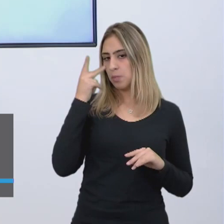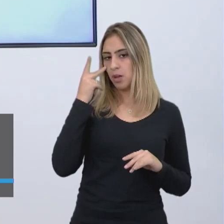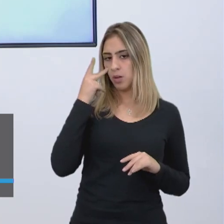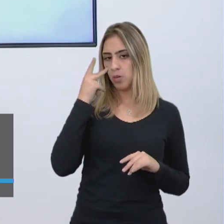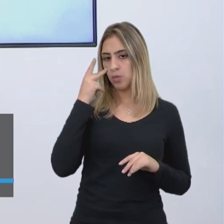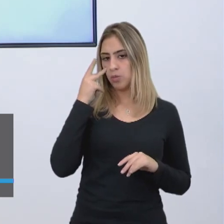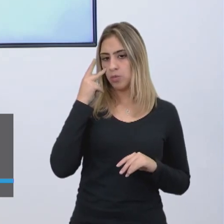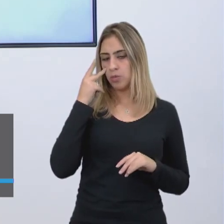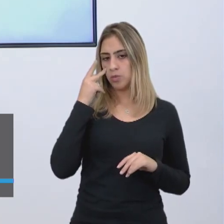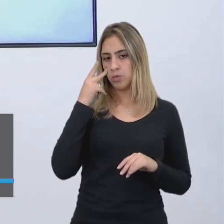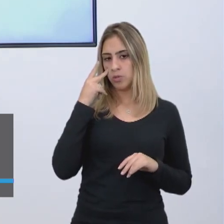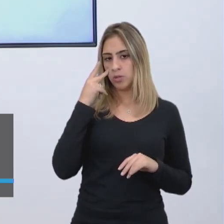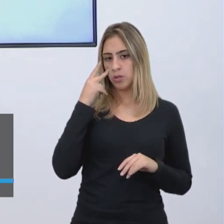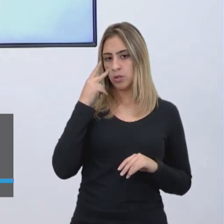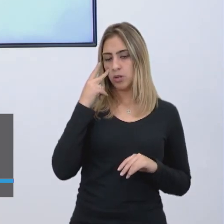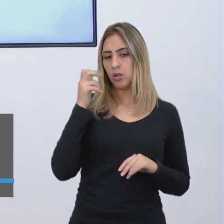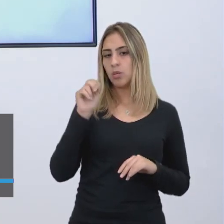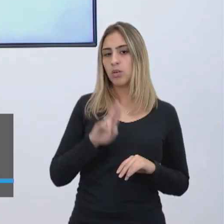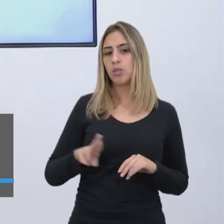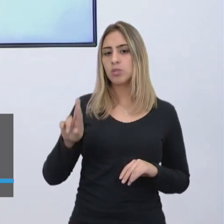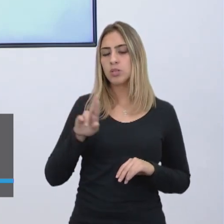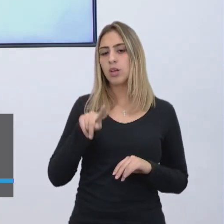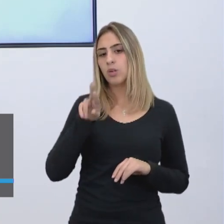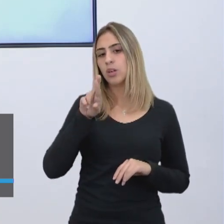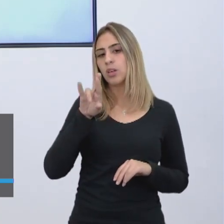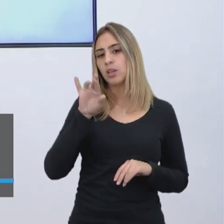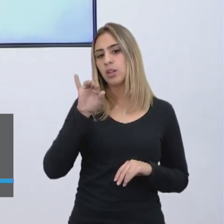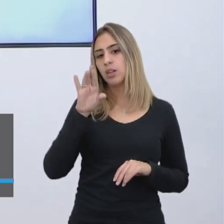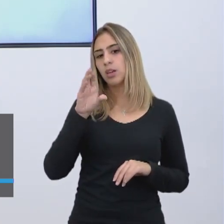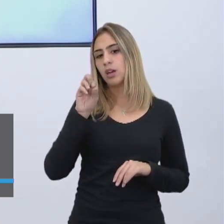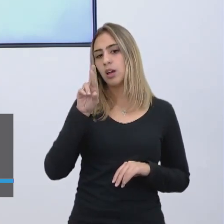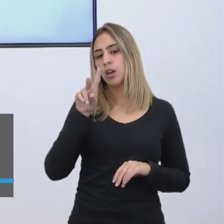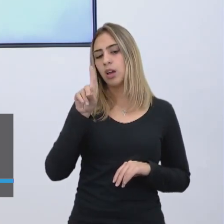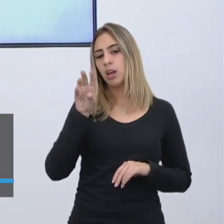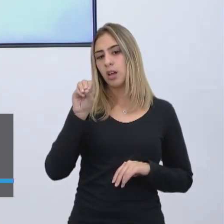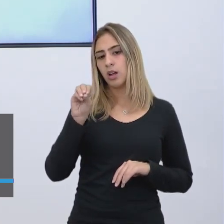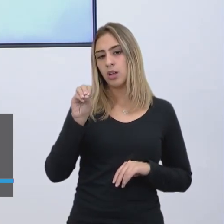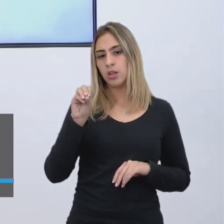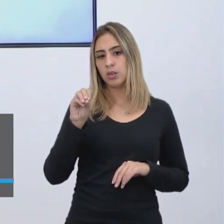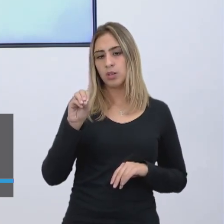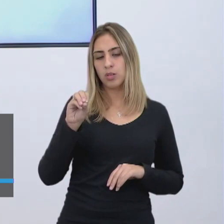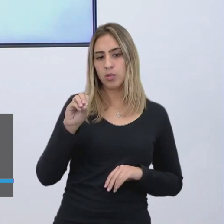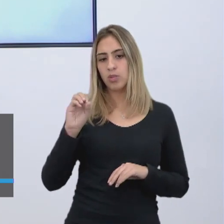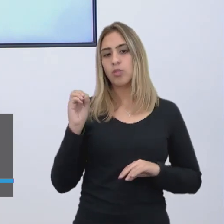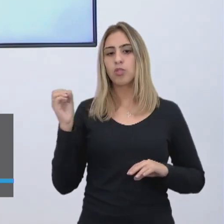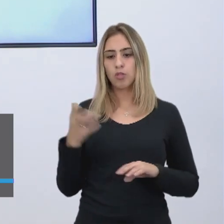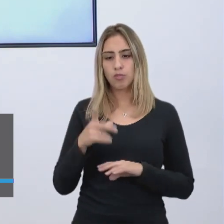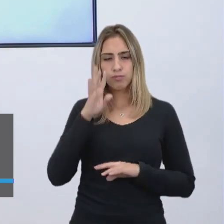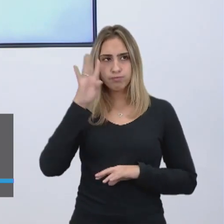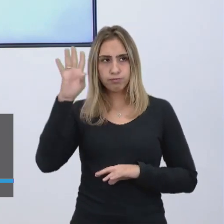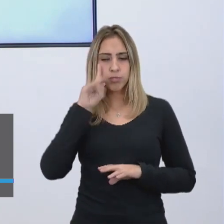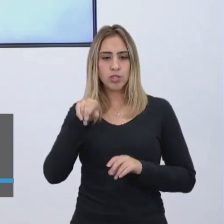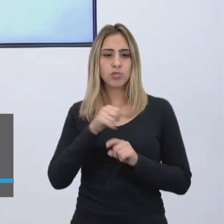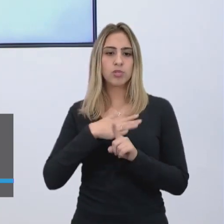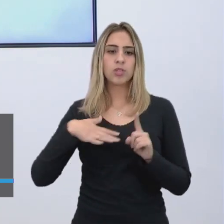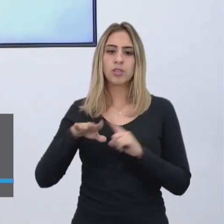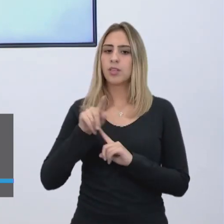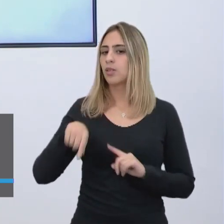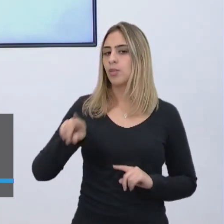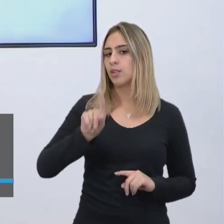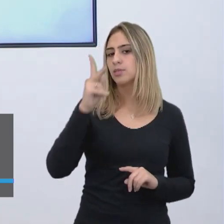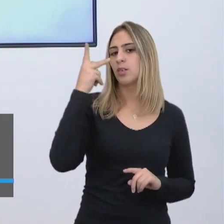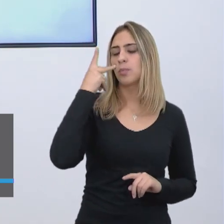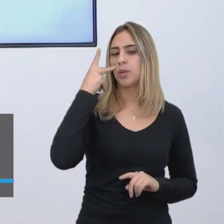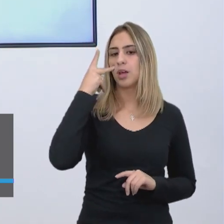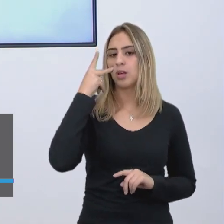São Paulo. Ou eu posso usar o Ricardinho, que eu falei para vocês, novo expoente da sociologia, também não é de São